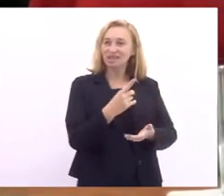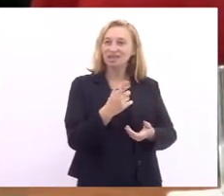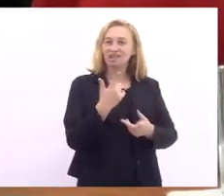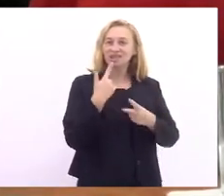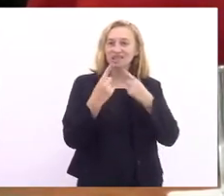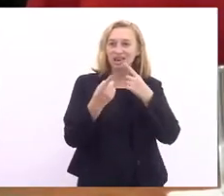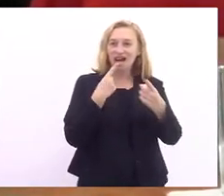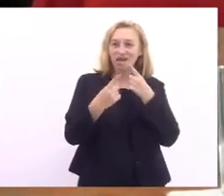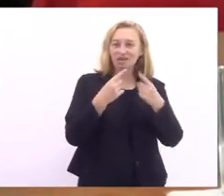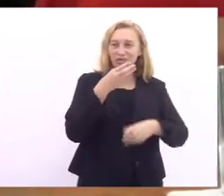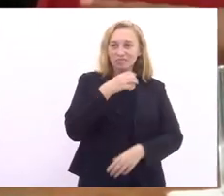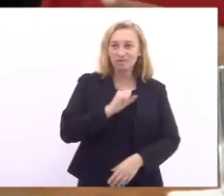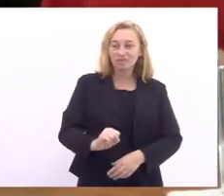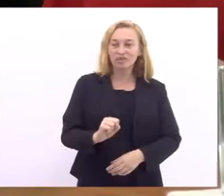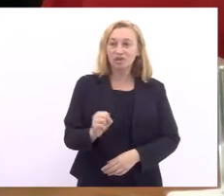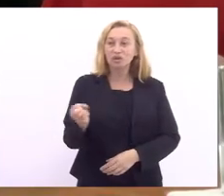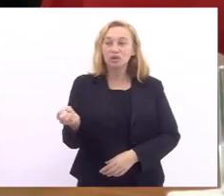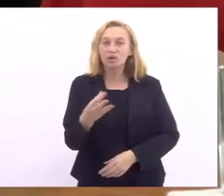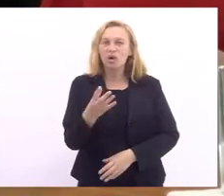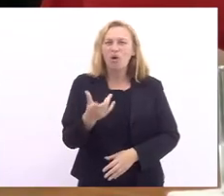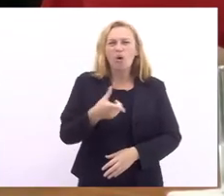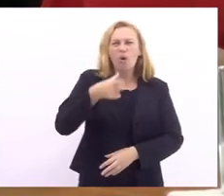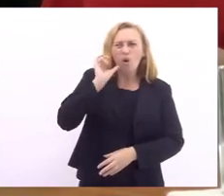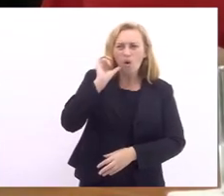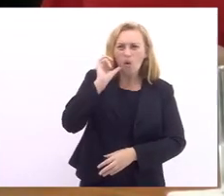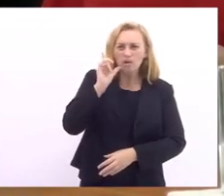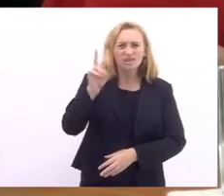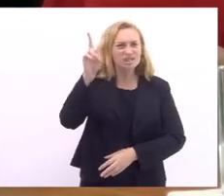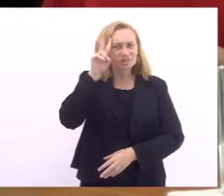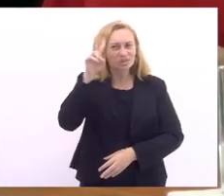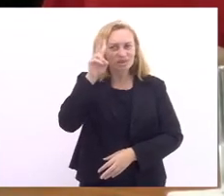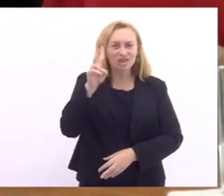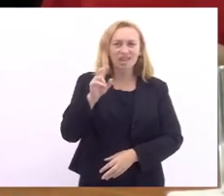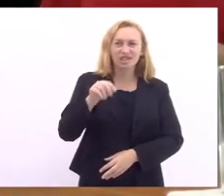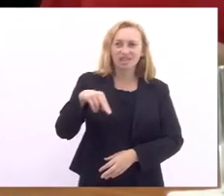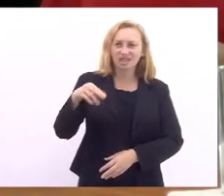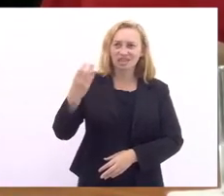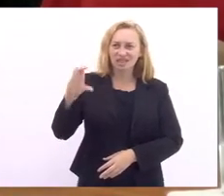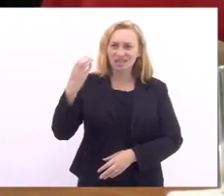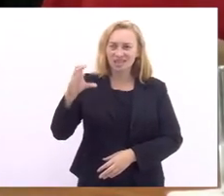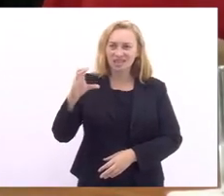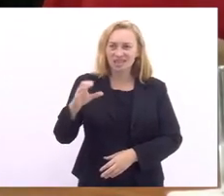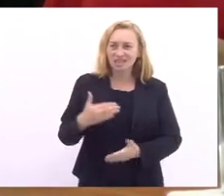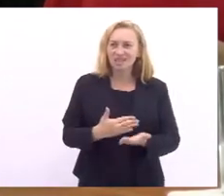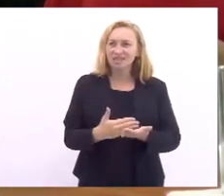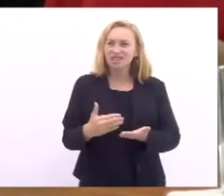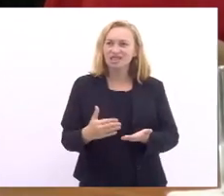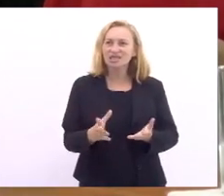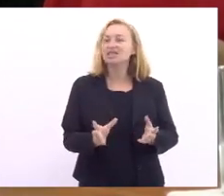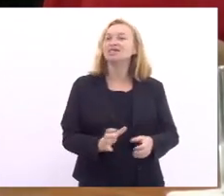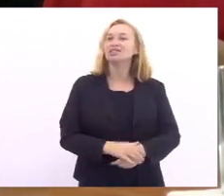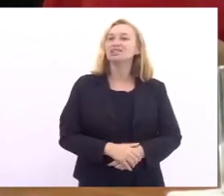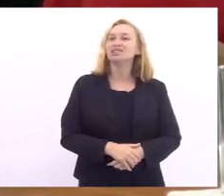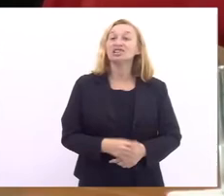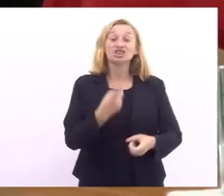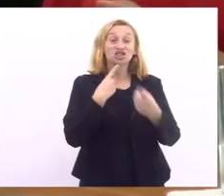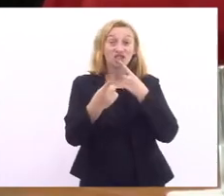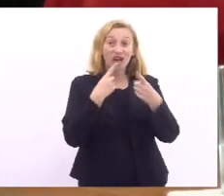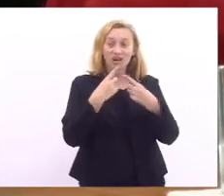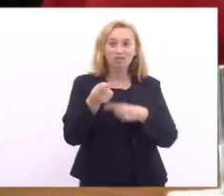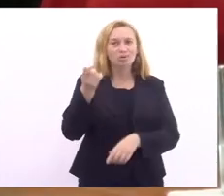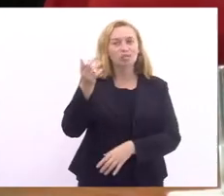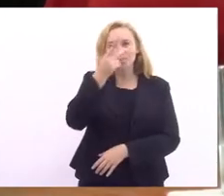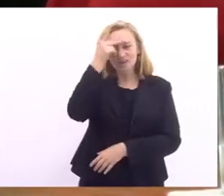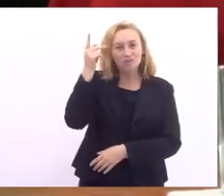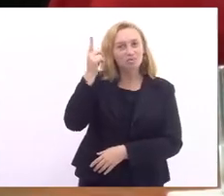organizei foi lançada recentemente ontem aqui no Rio no início na segunda-feira em Niterói e ela ela inaugura uma coleção intitulada diálogos com